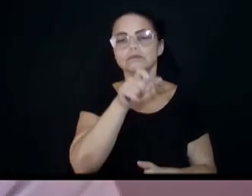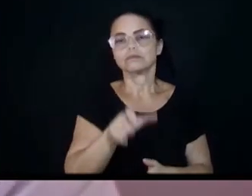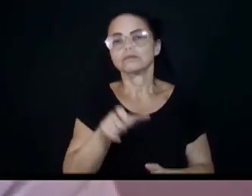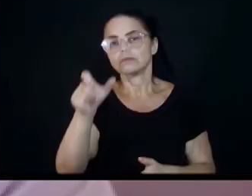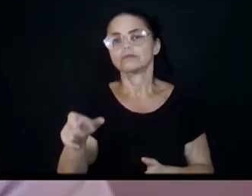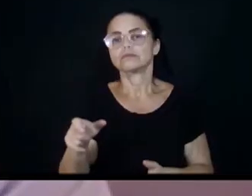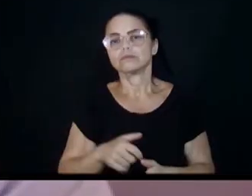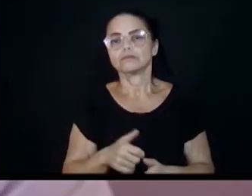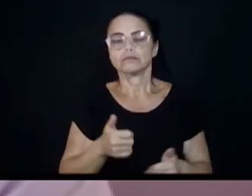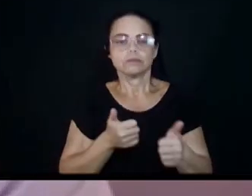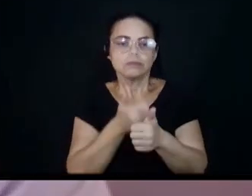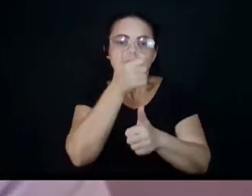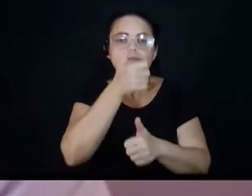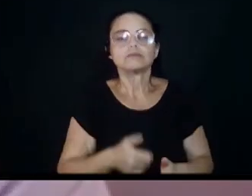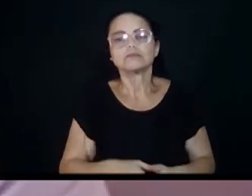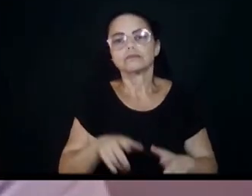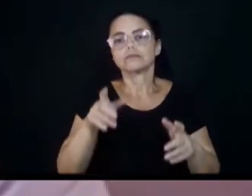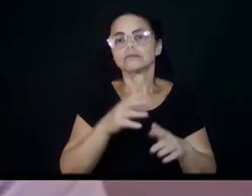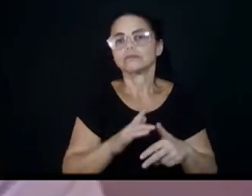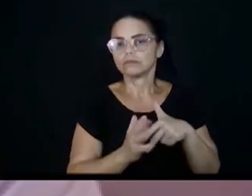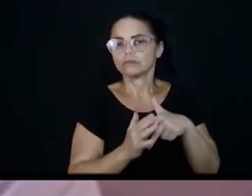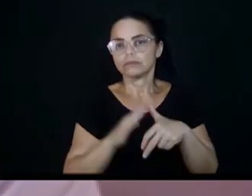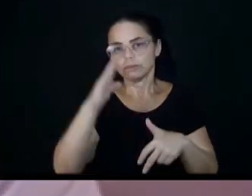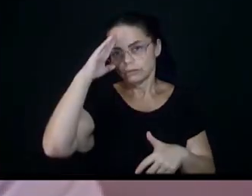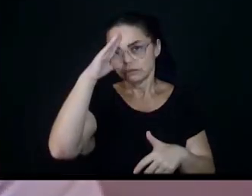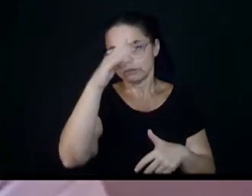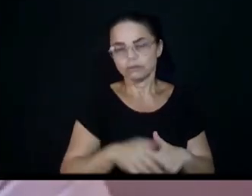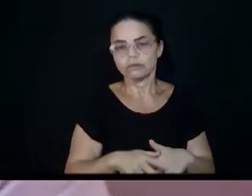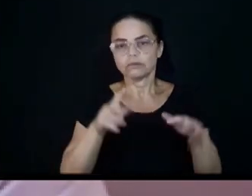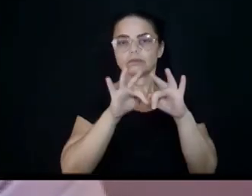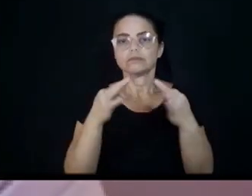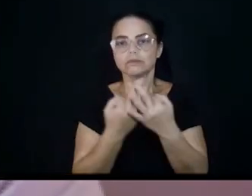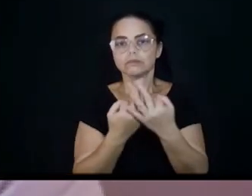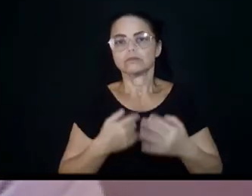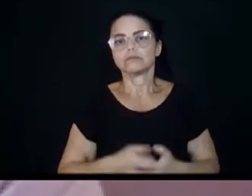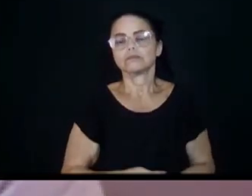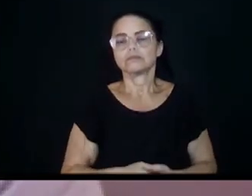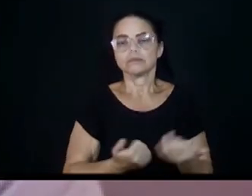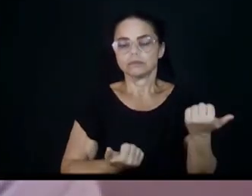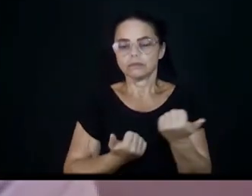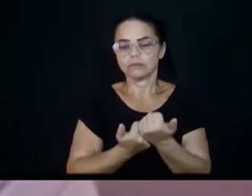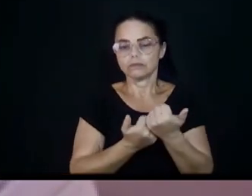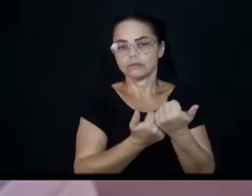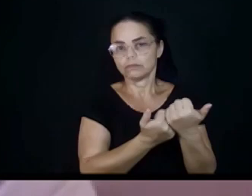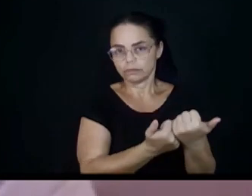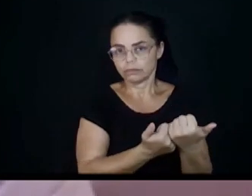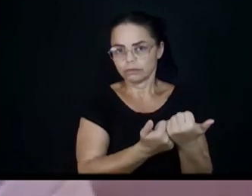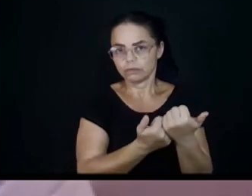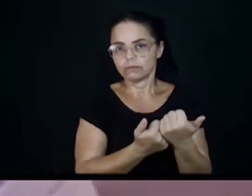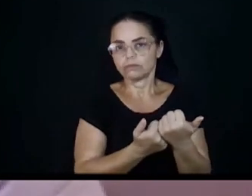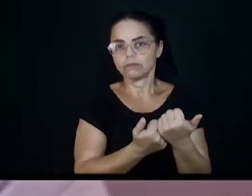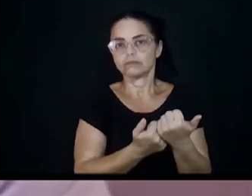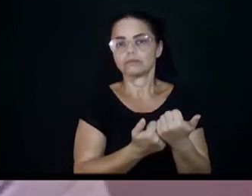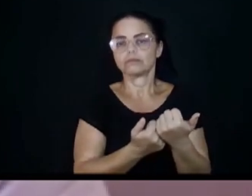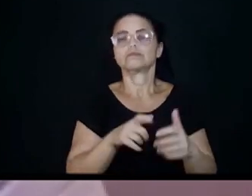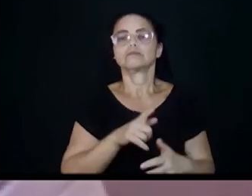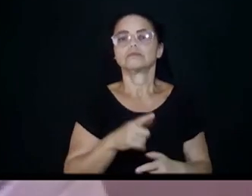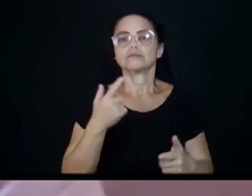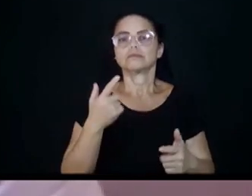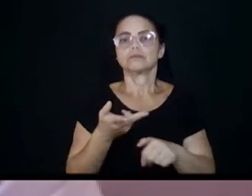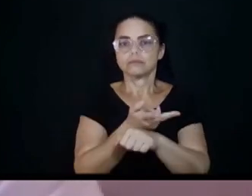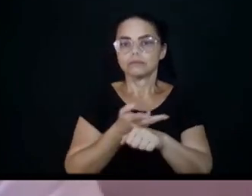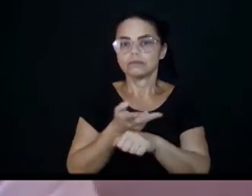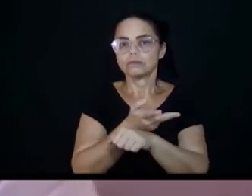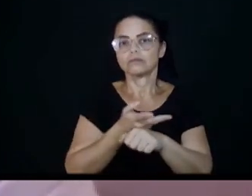paciente, principalmente então seus familiares, deem apoio, deem suporte, procure. E é importante que a